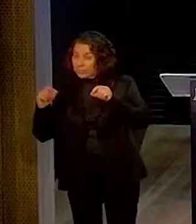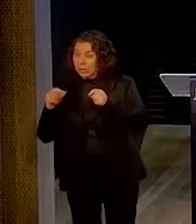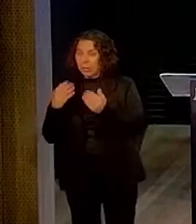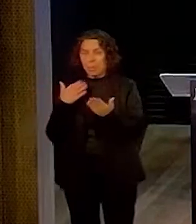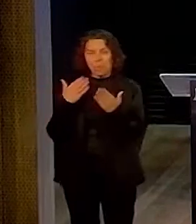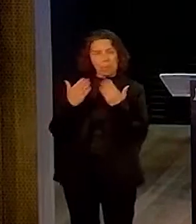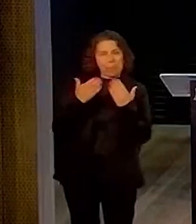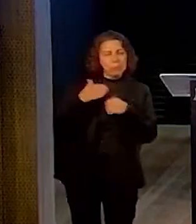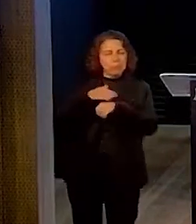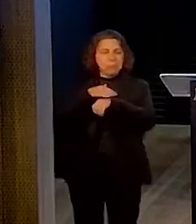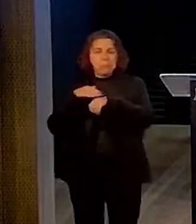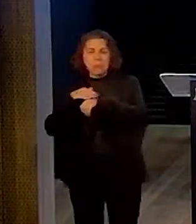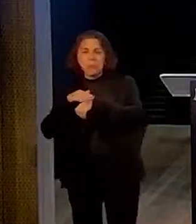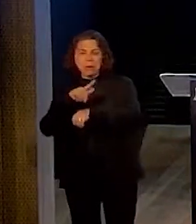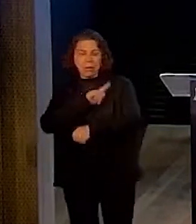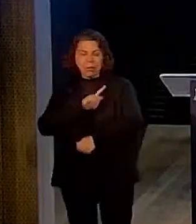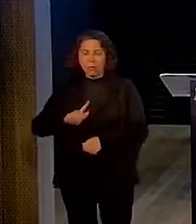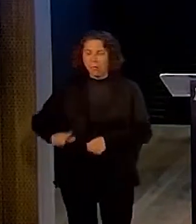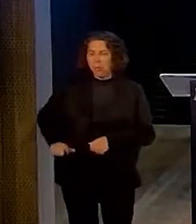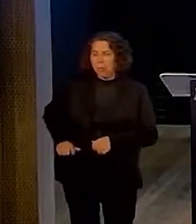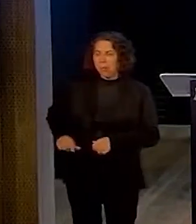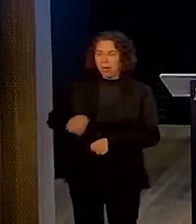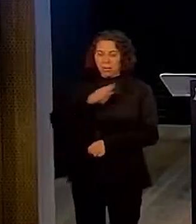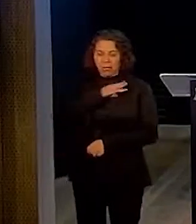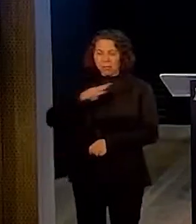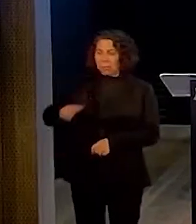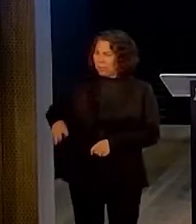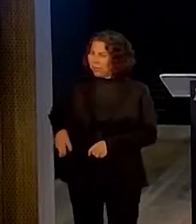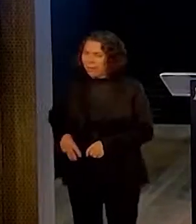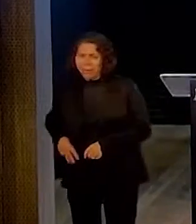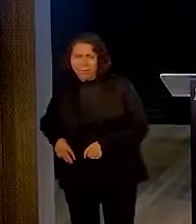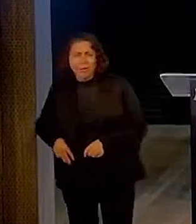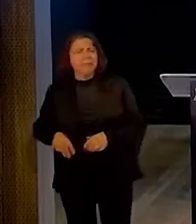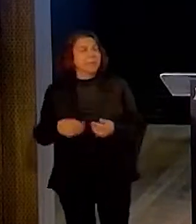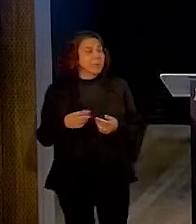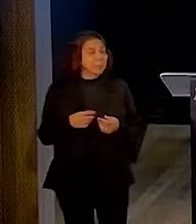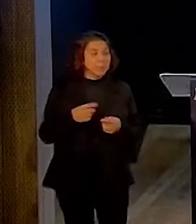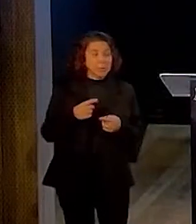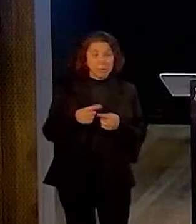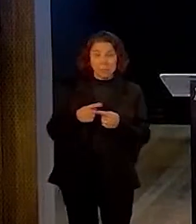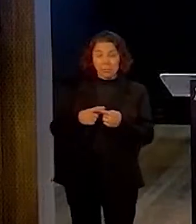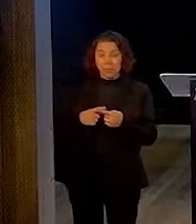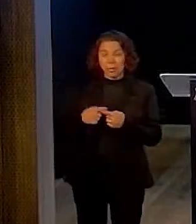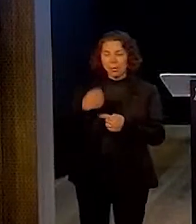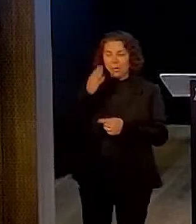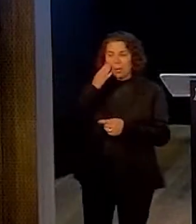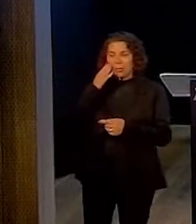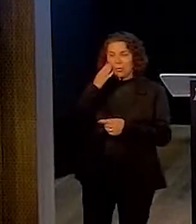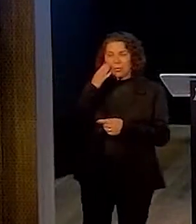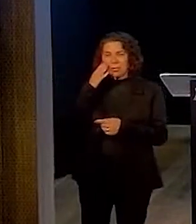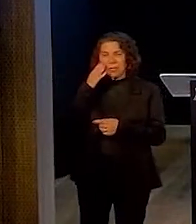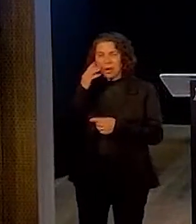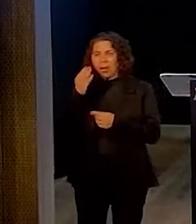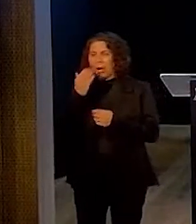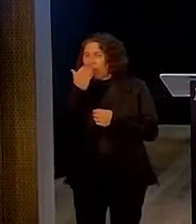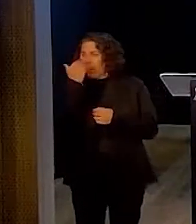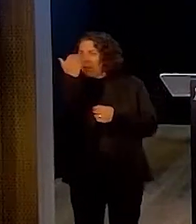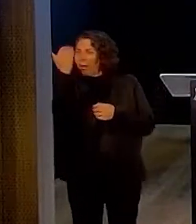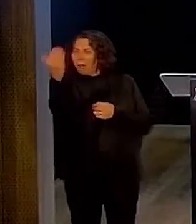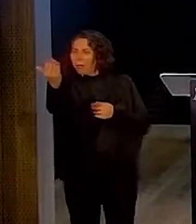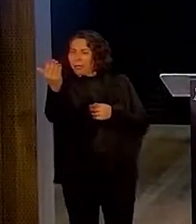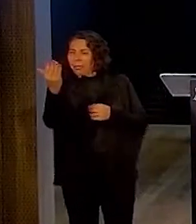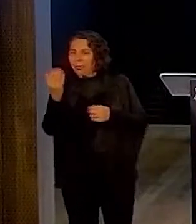ministro eu sei que tudo aquilo que nós fazemos é lá na ponta que vai ser refletido